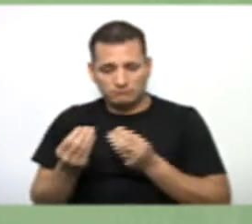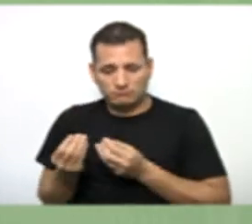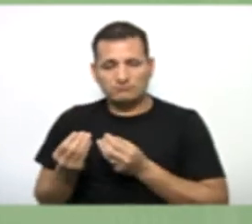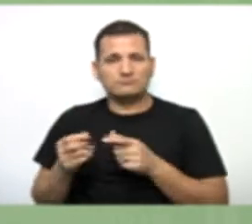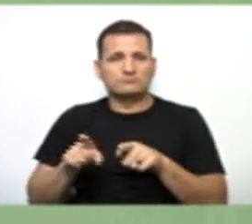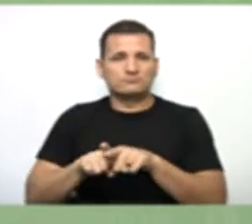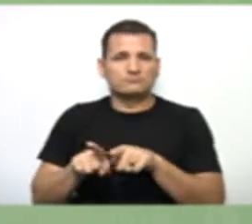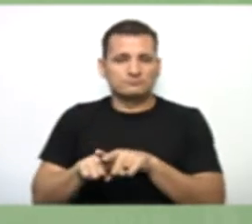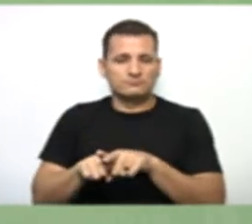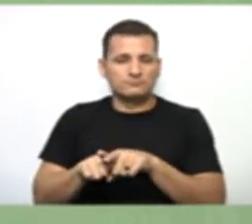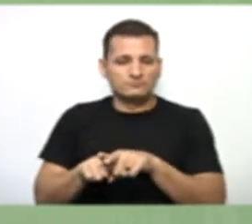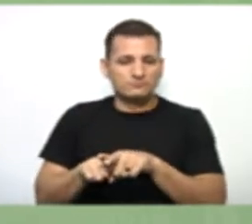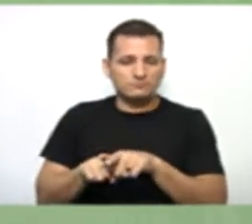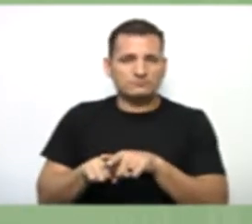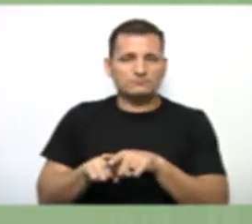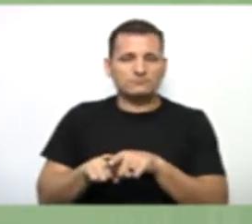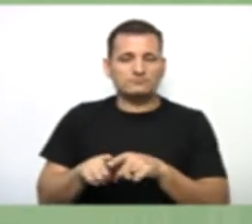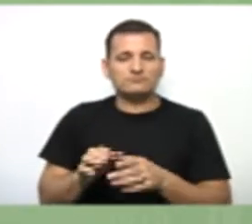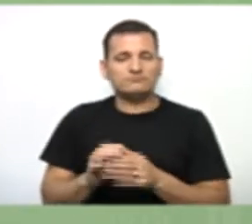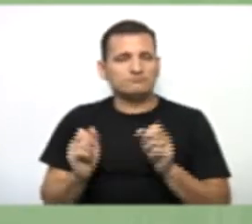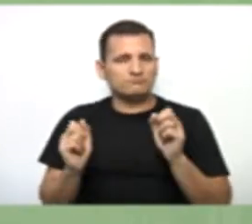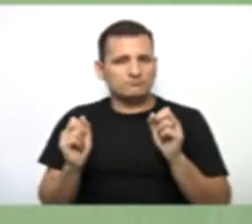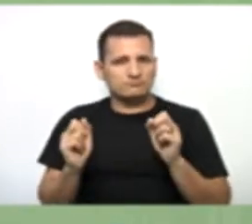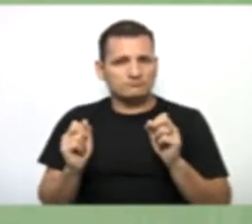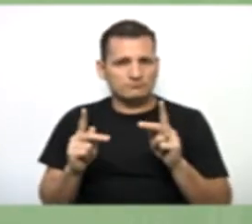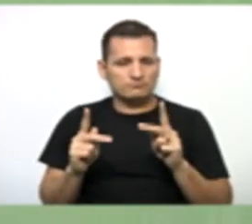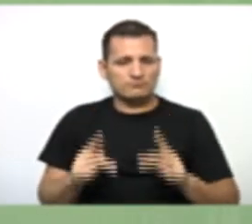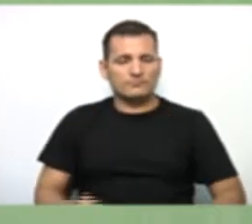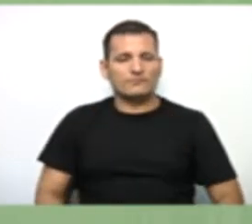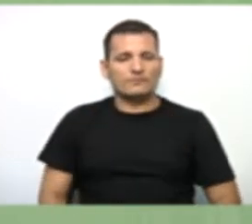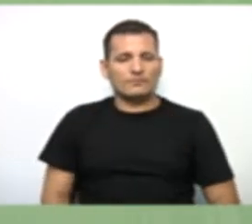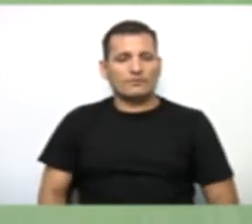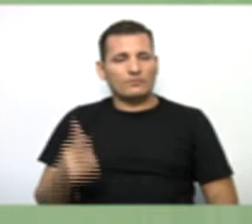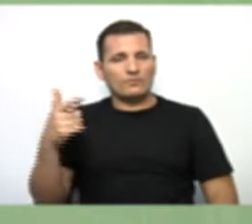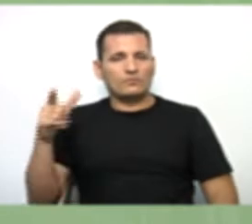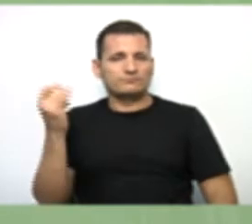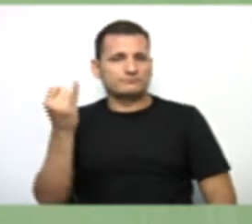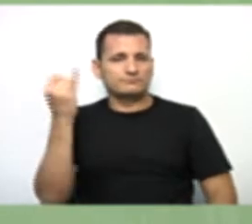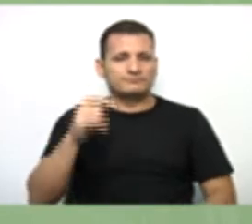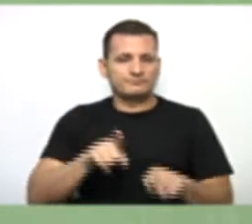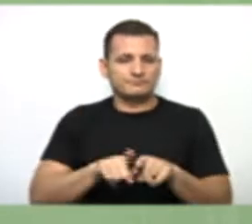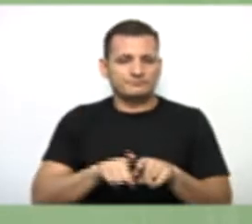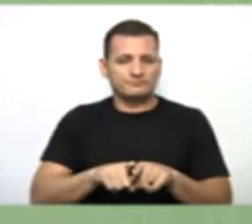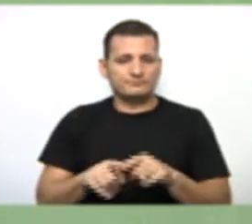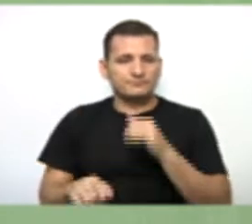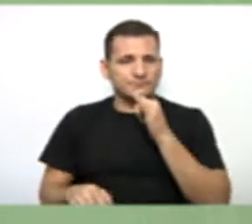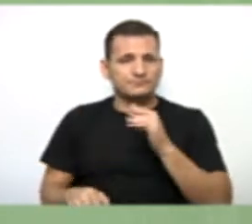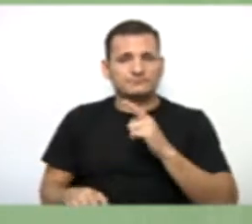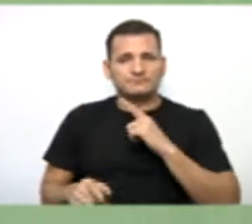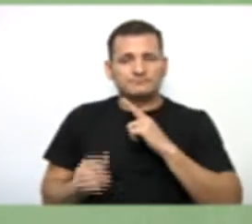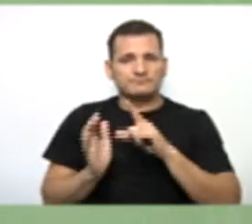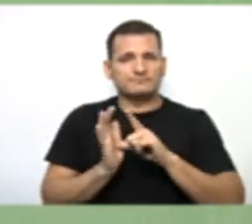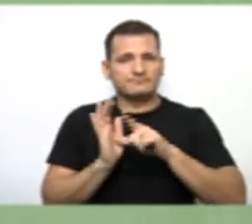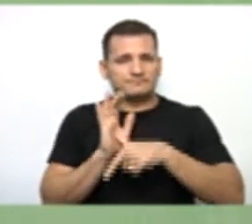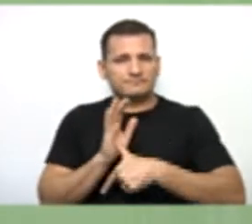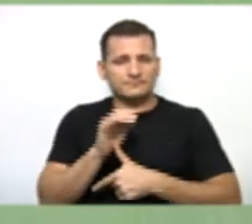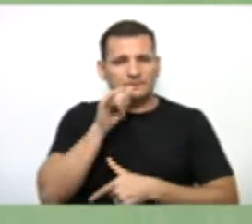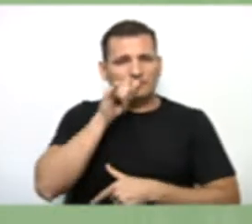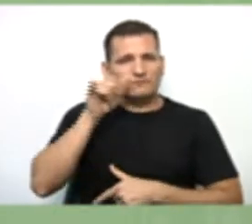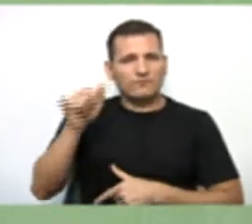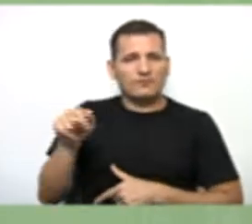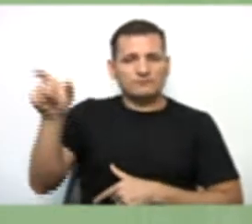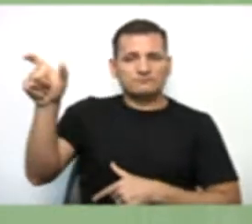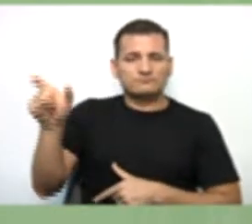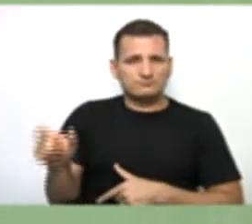também esse produto, ok? Outra situação muito importante, caso haja atrasos, informar a